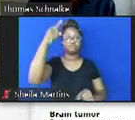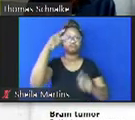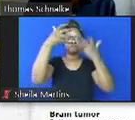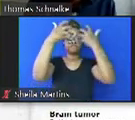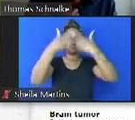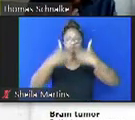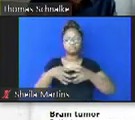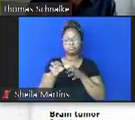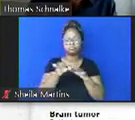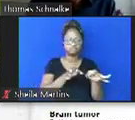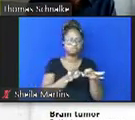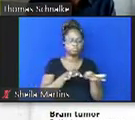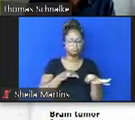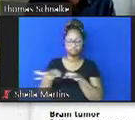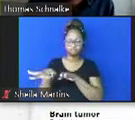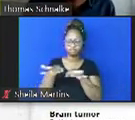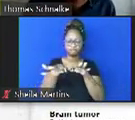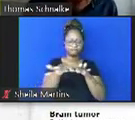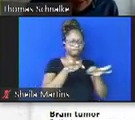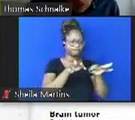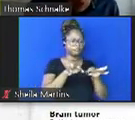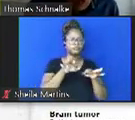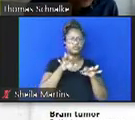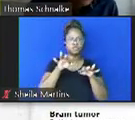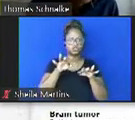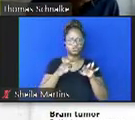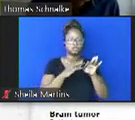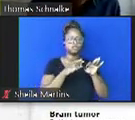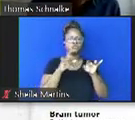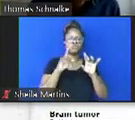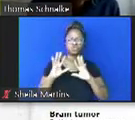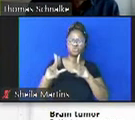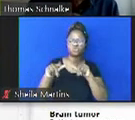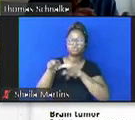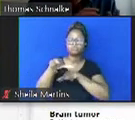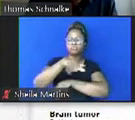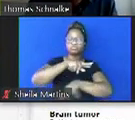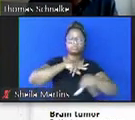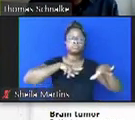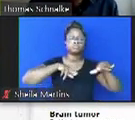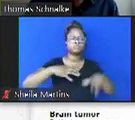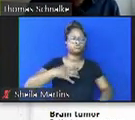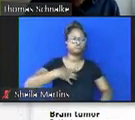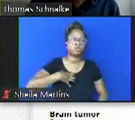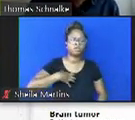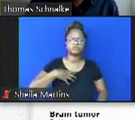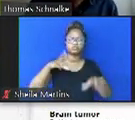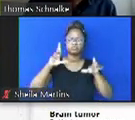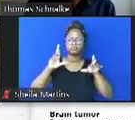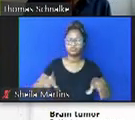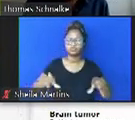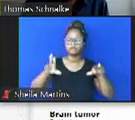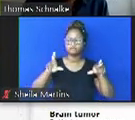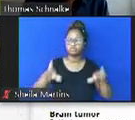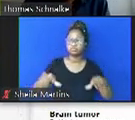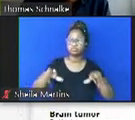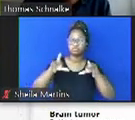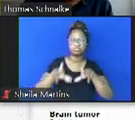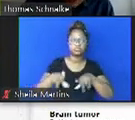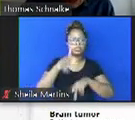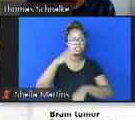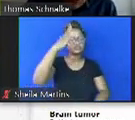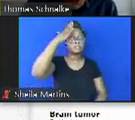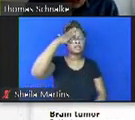reorganizar as mulagens de maneiras diferentes e saber se elas